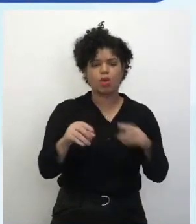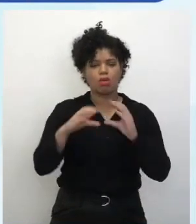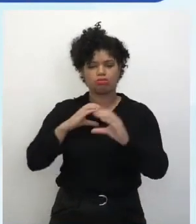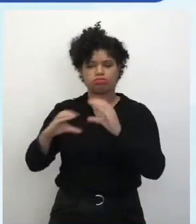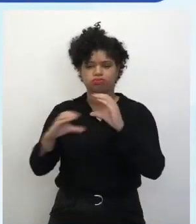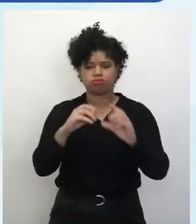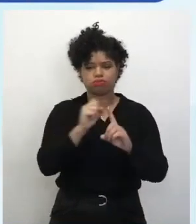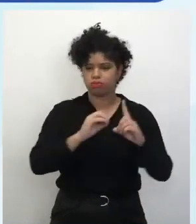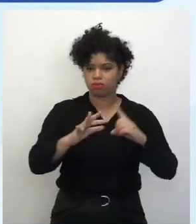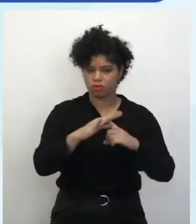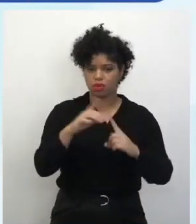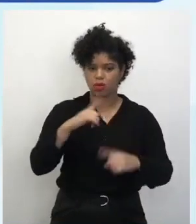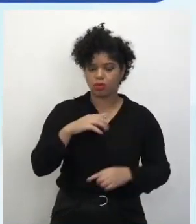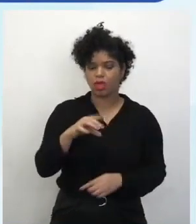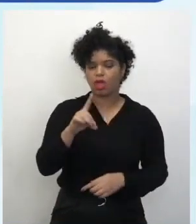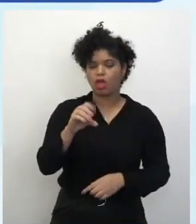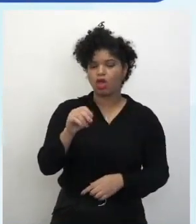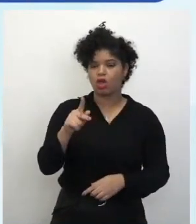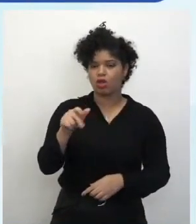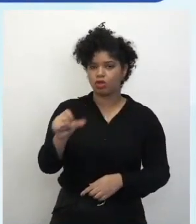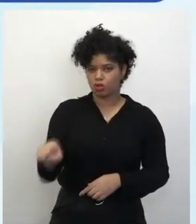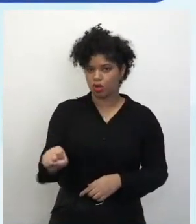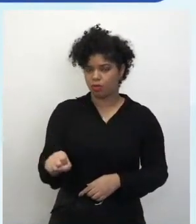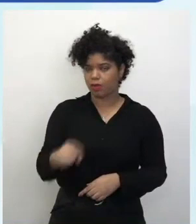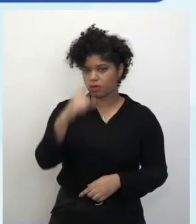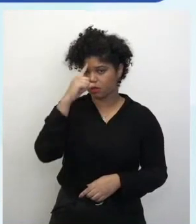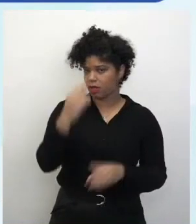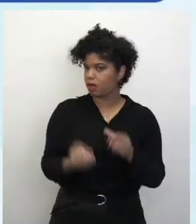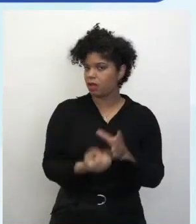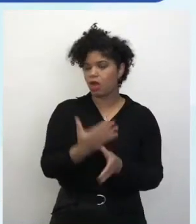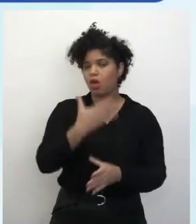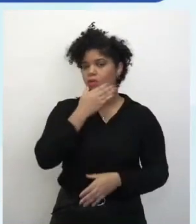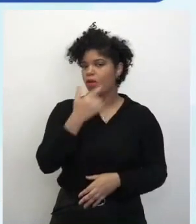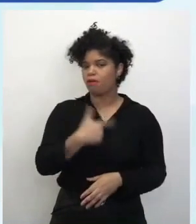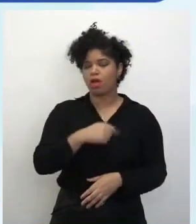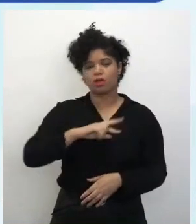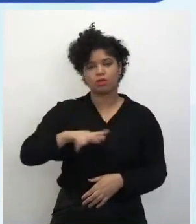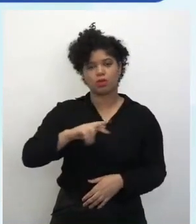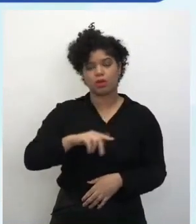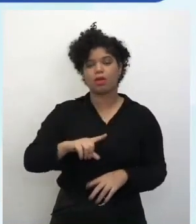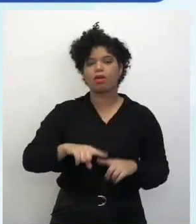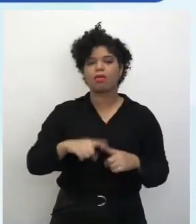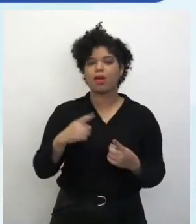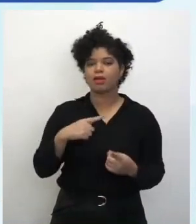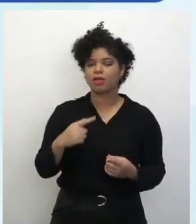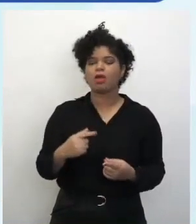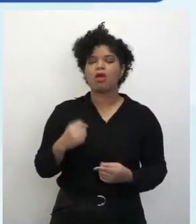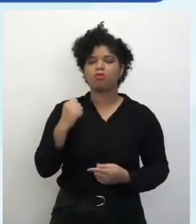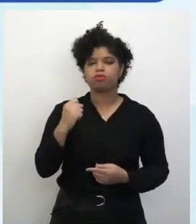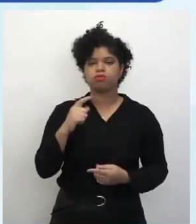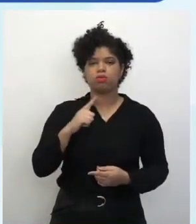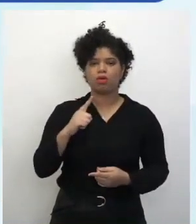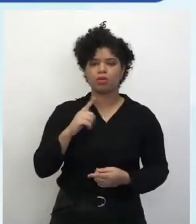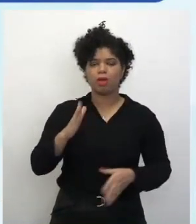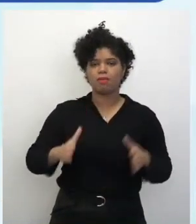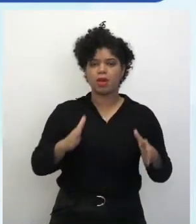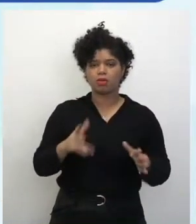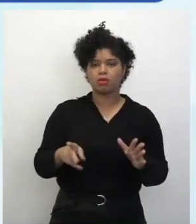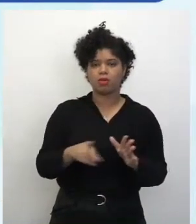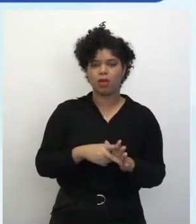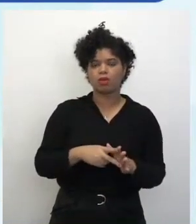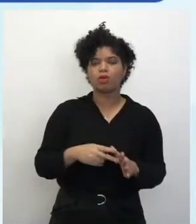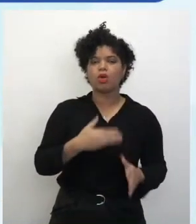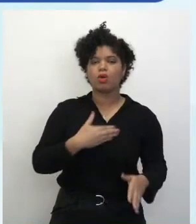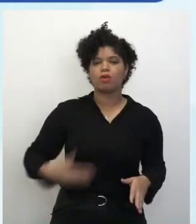social e o dox que não foi inventado pelo Vargas mas foi extremamente potencializado no período do